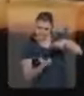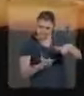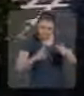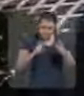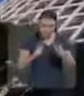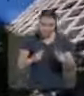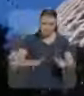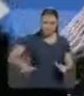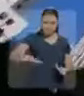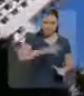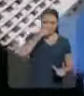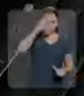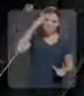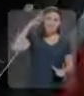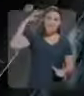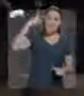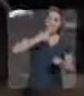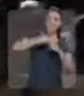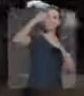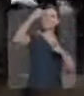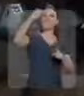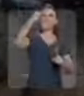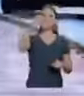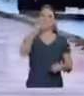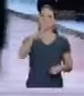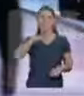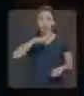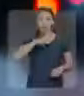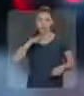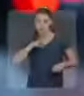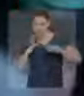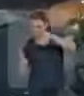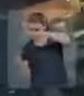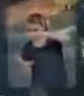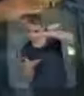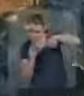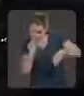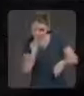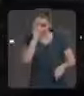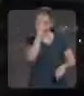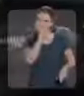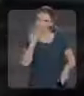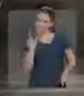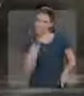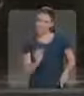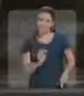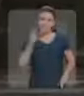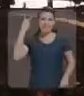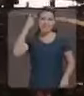sorte do mundo, terra de quem quer vencer. Cidade